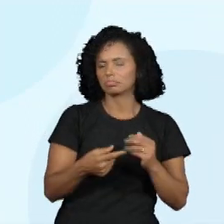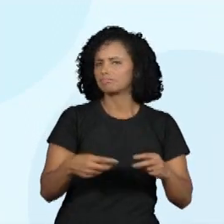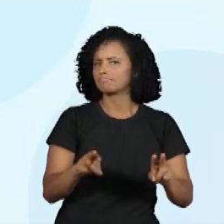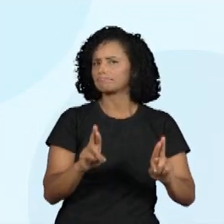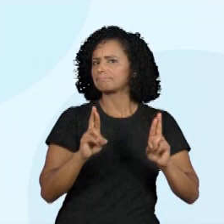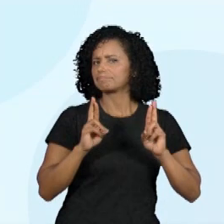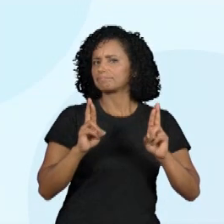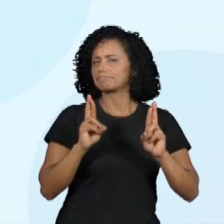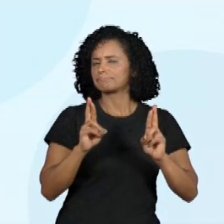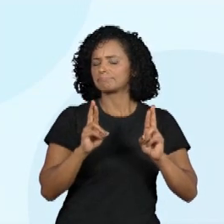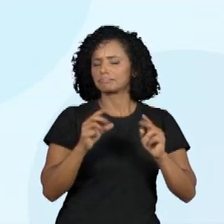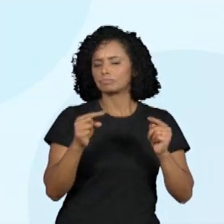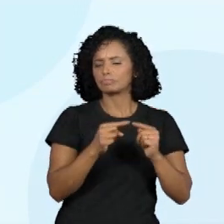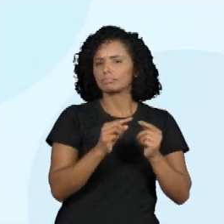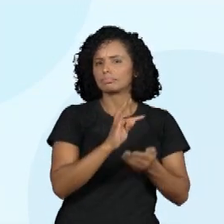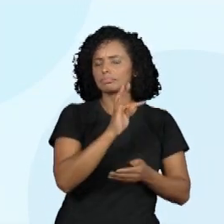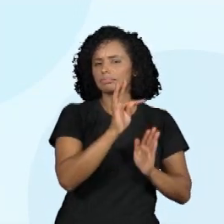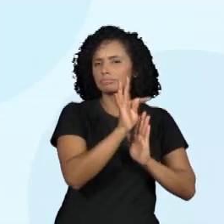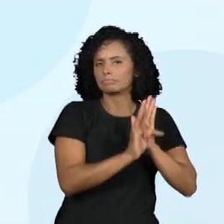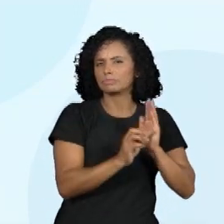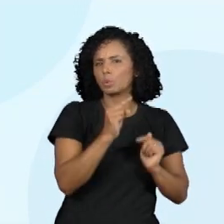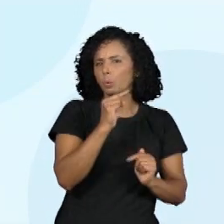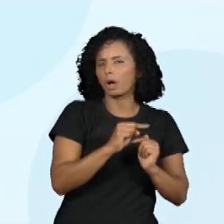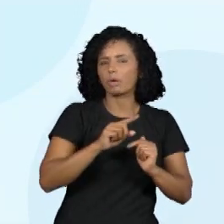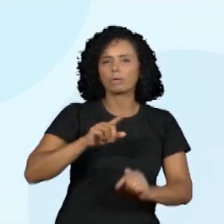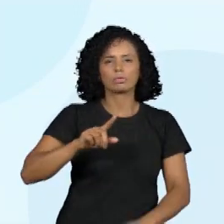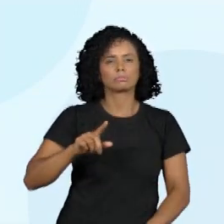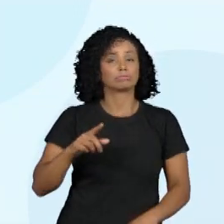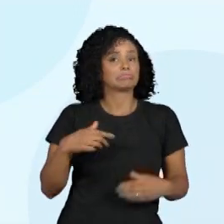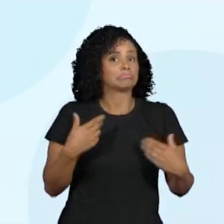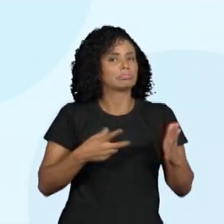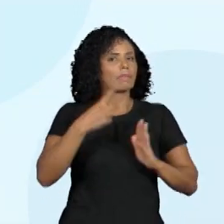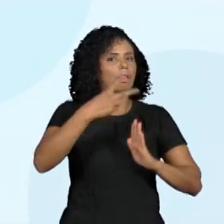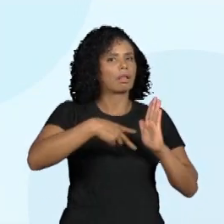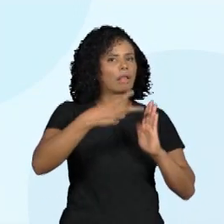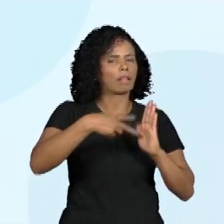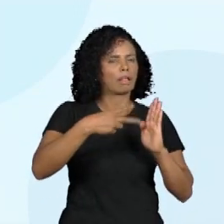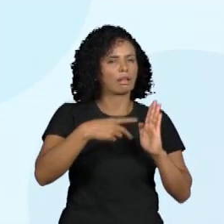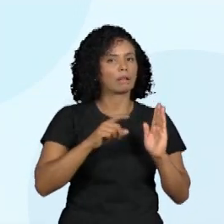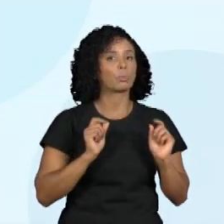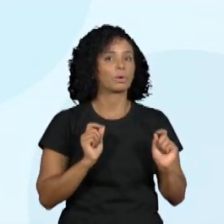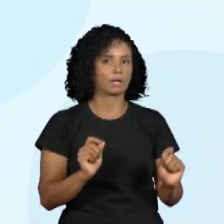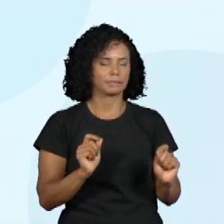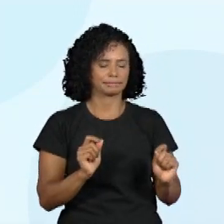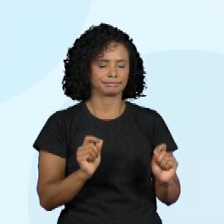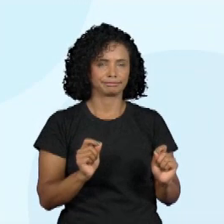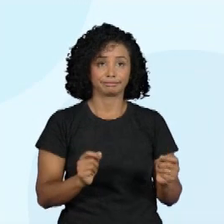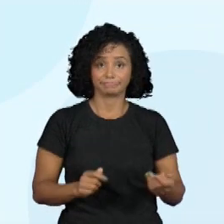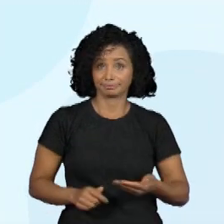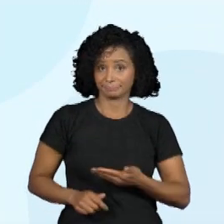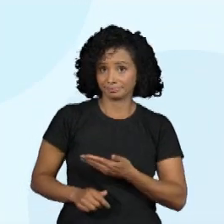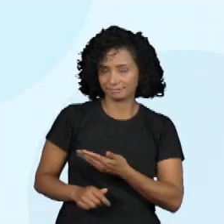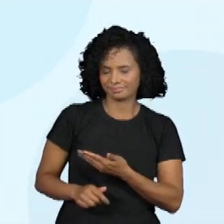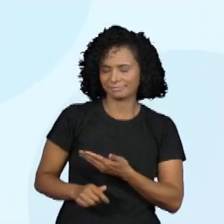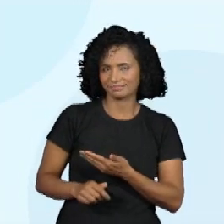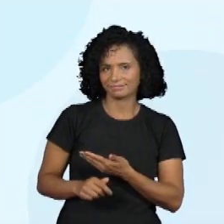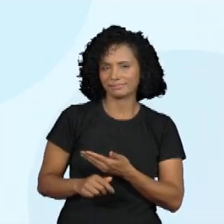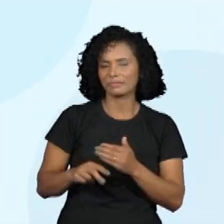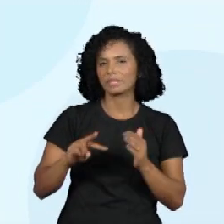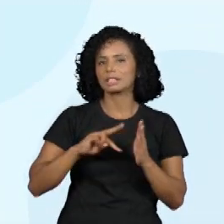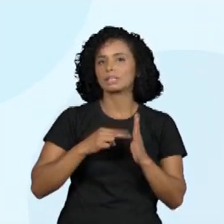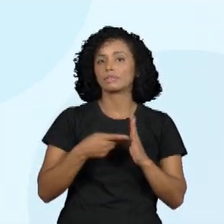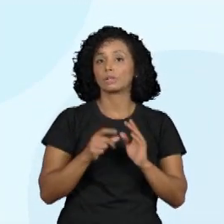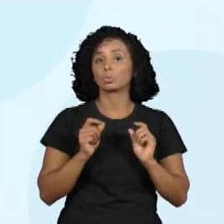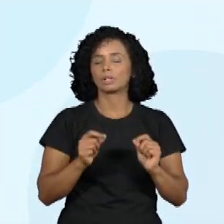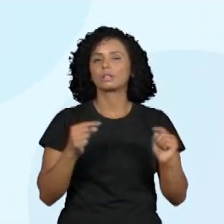em relação ao texto. Então, o texto que nós vamos trabalhar, ele tem tudo a ver com